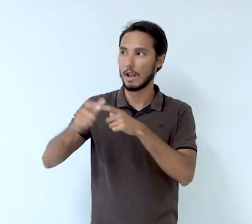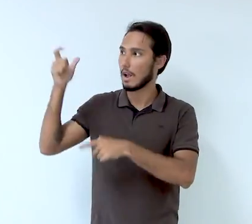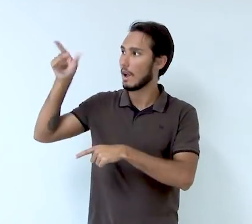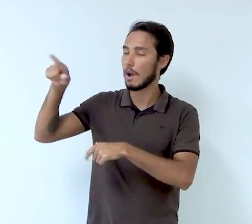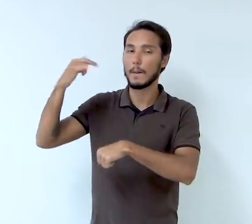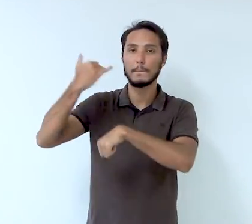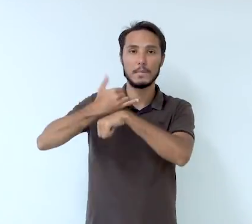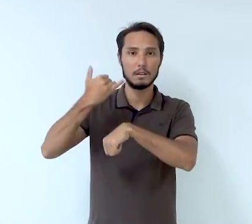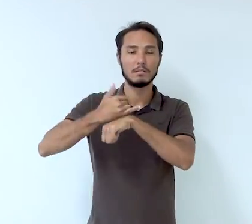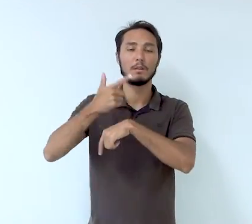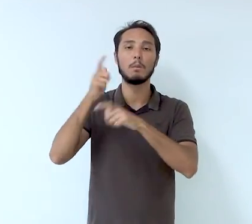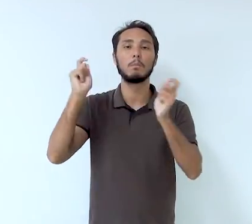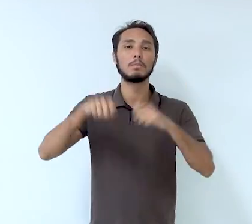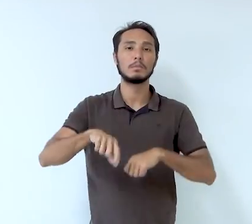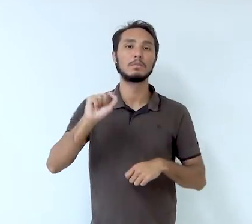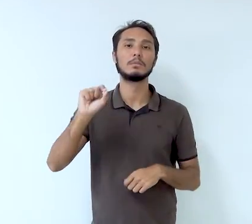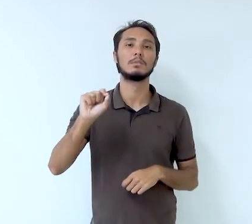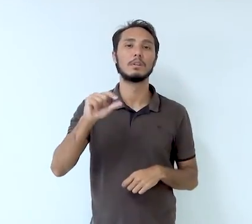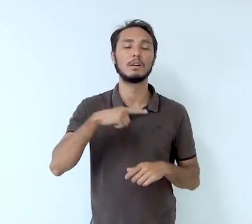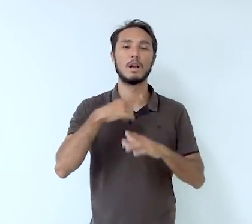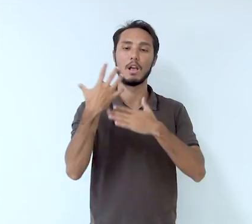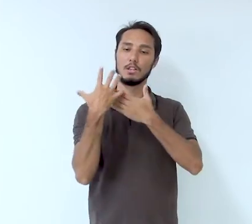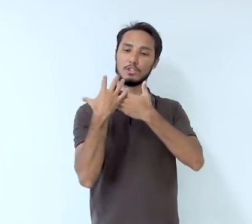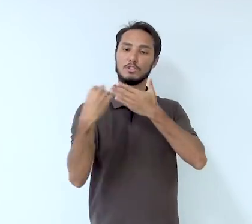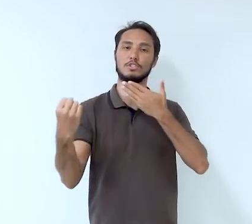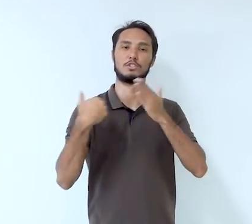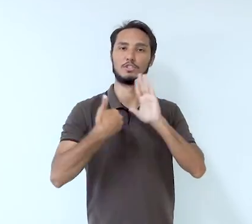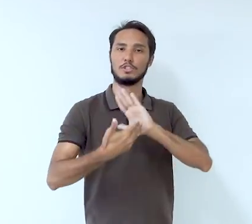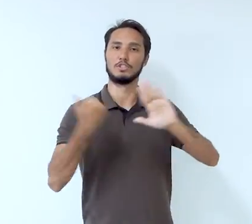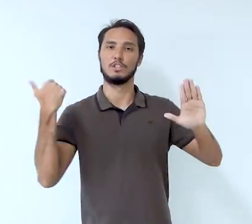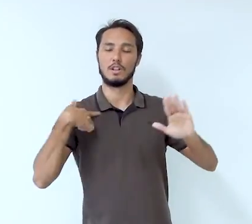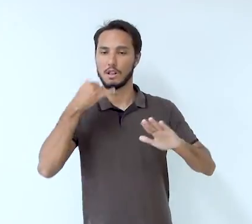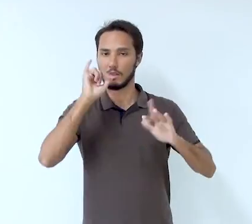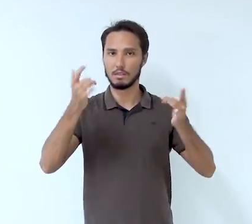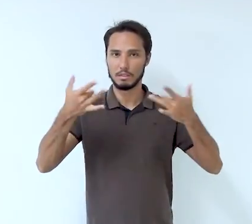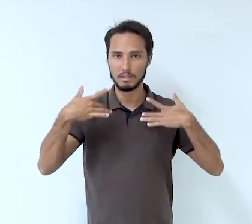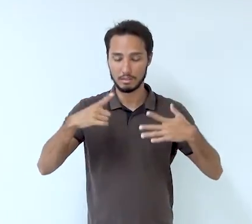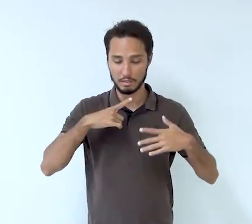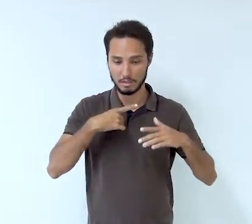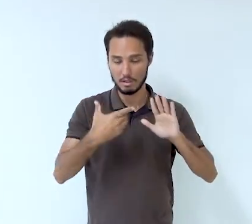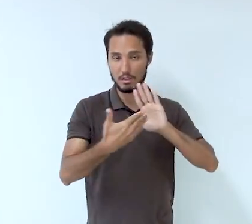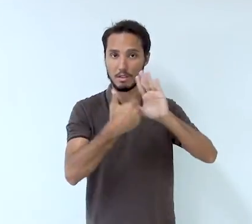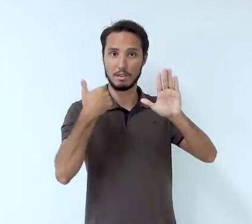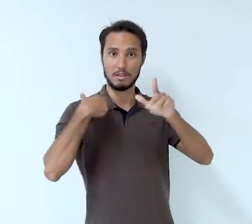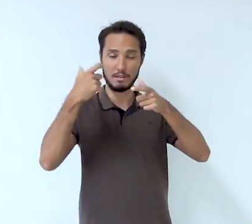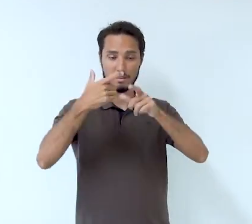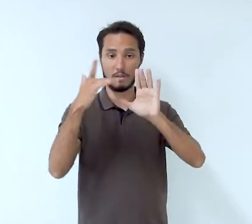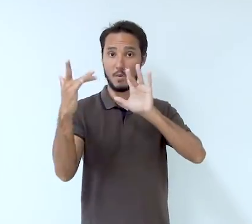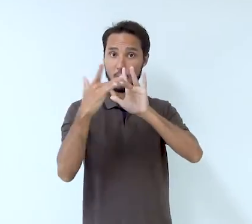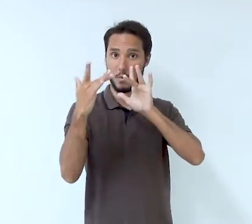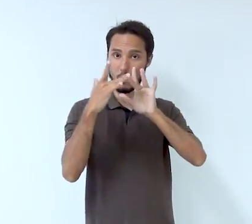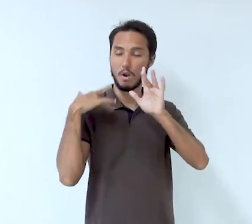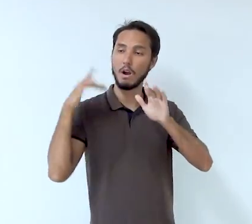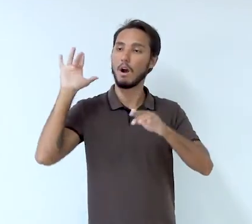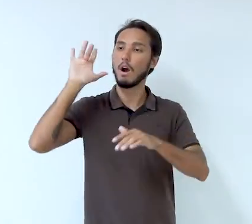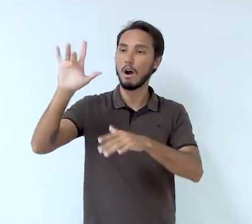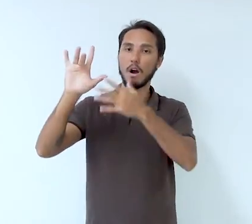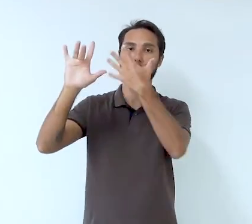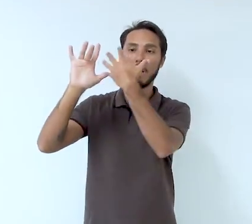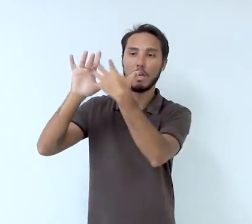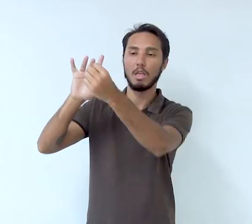cano metálico. Isso pode retirar, né, como a eletricidade estática se descarrega por